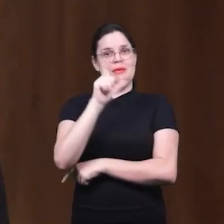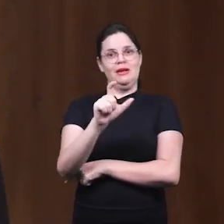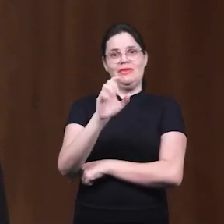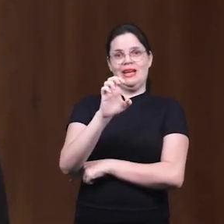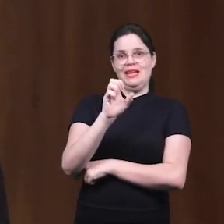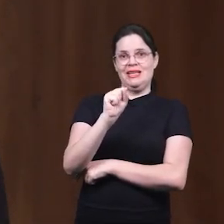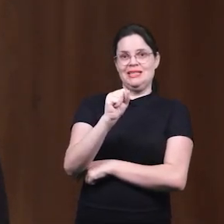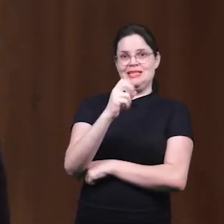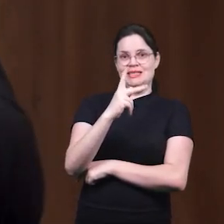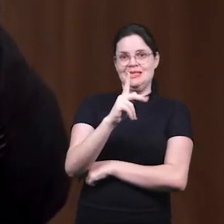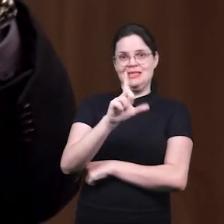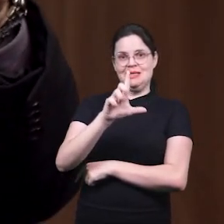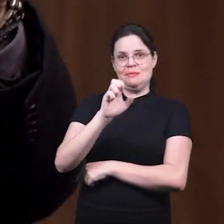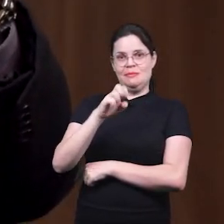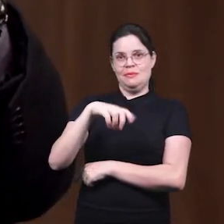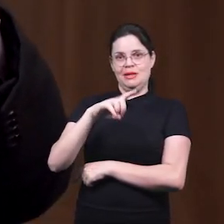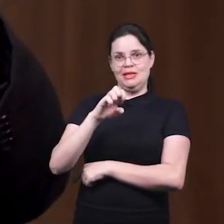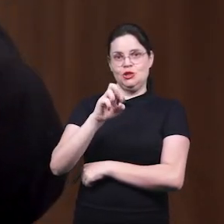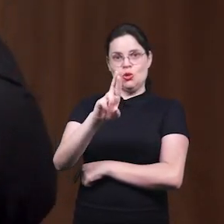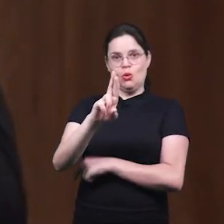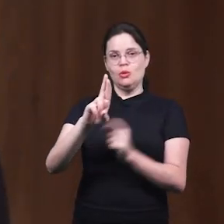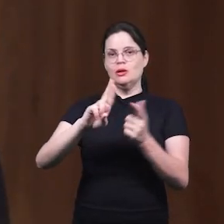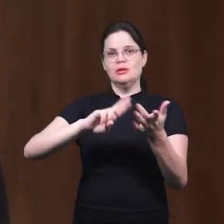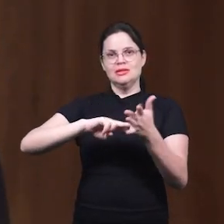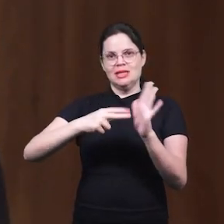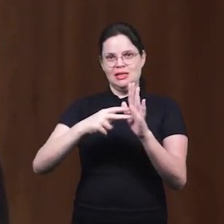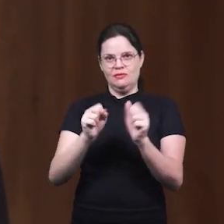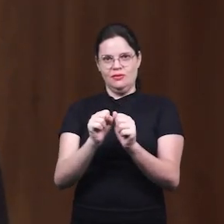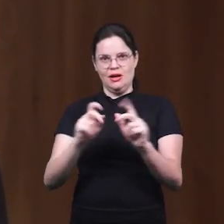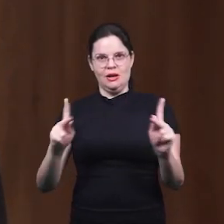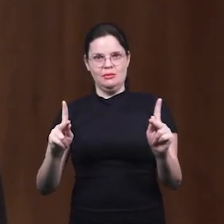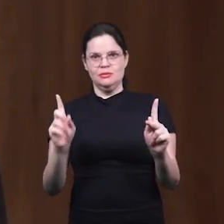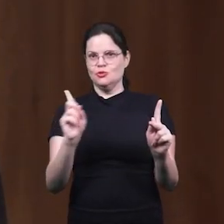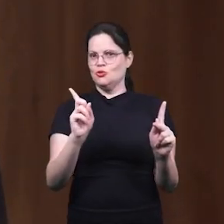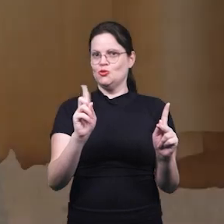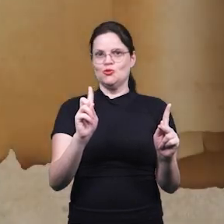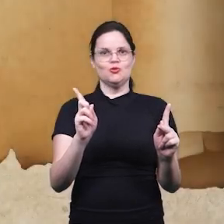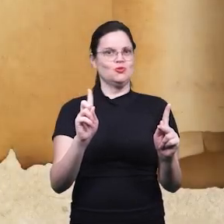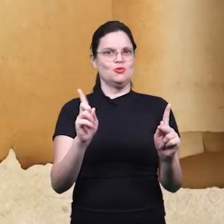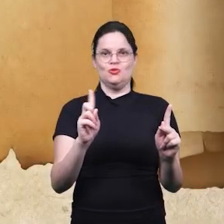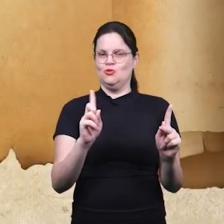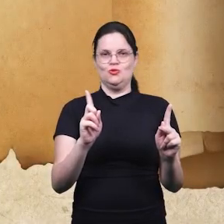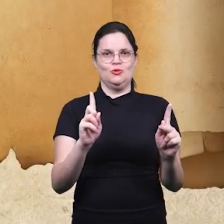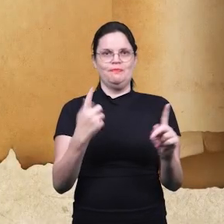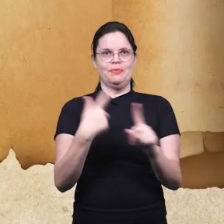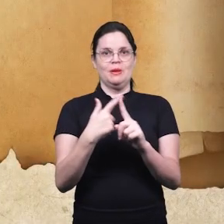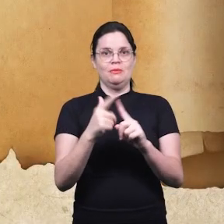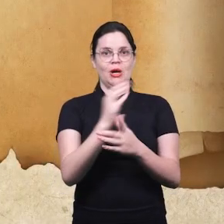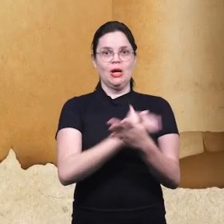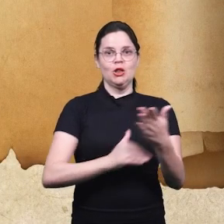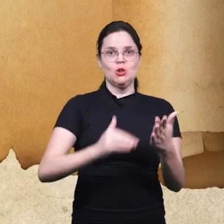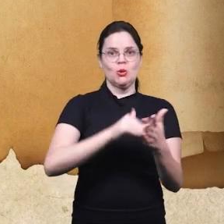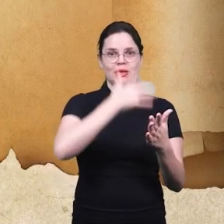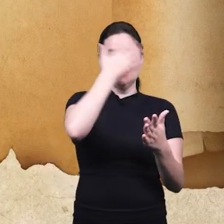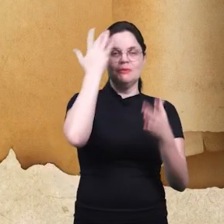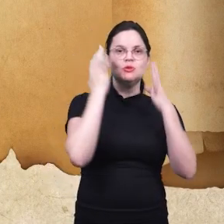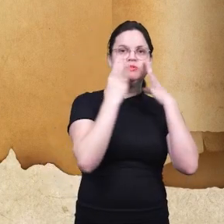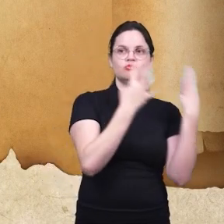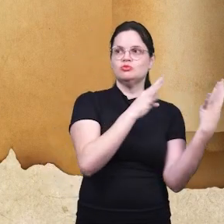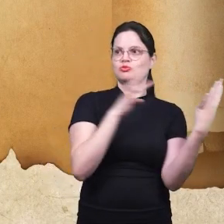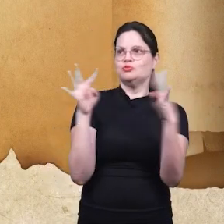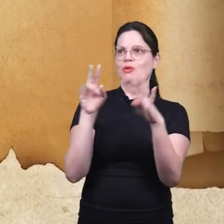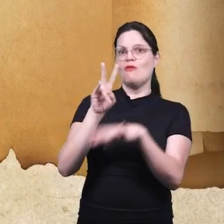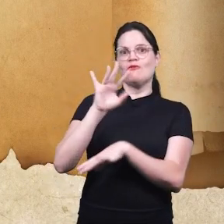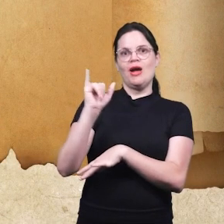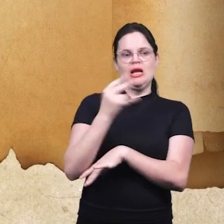esplendor da sua vinda não é mais Apocalipse, é Epifaneia. Porque todo olho verá, os que creram,